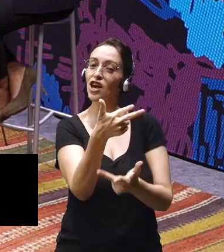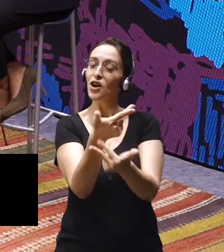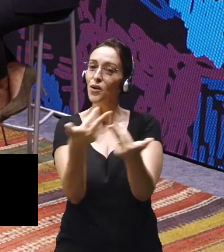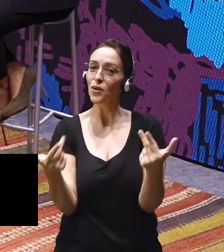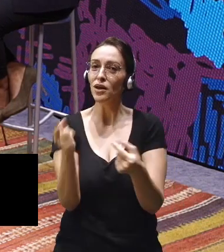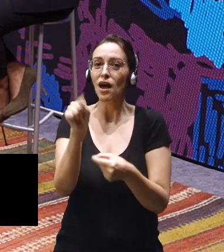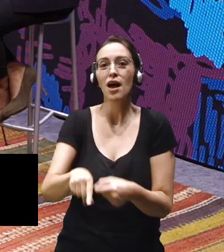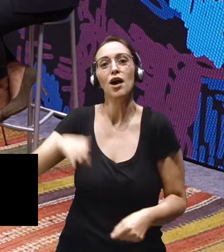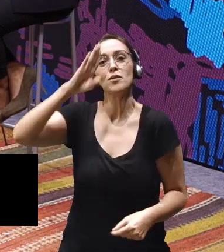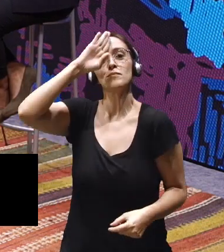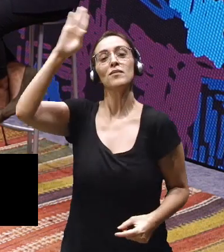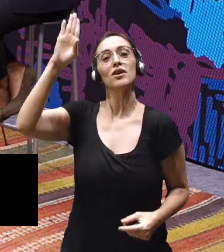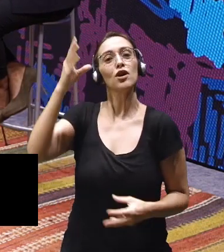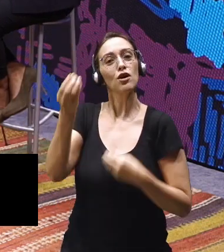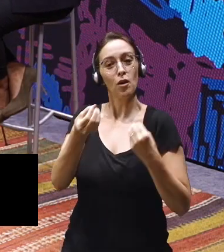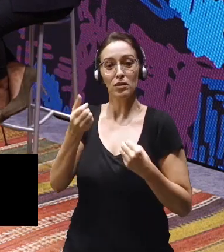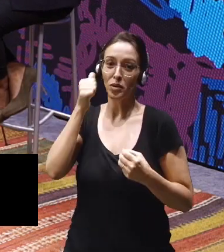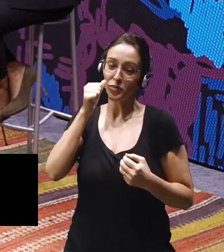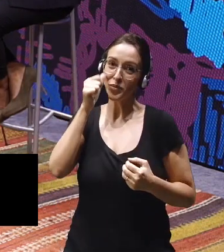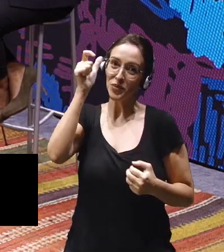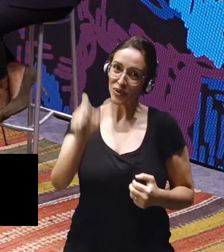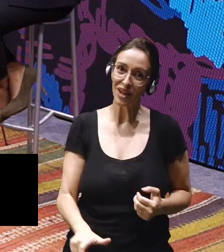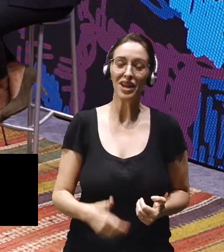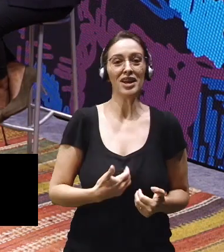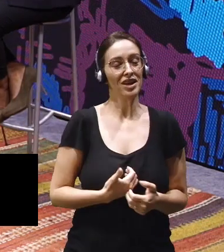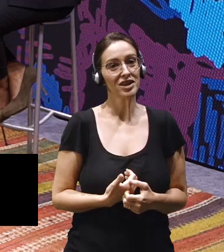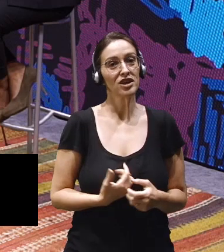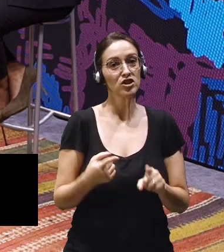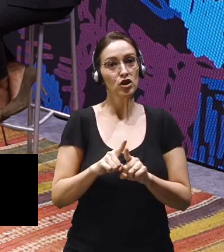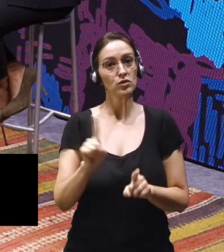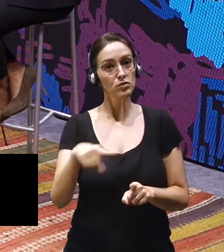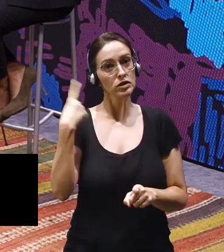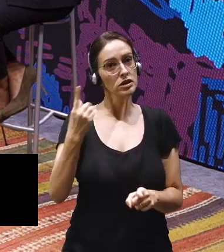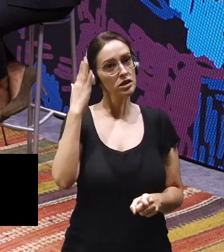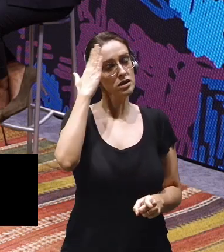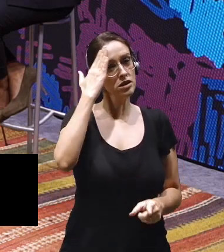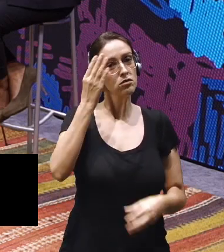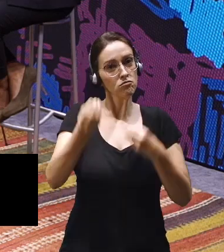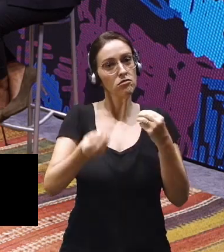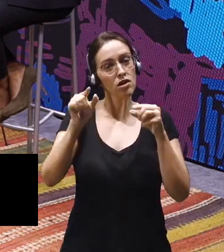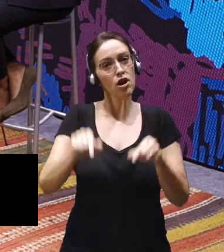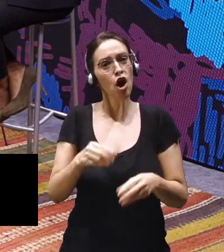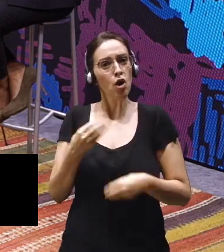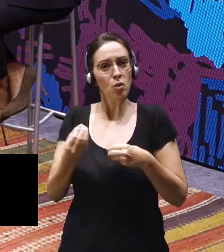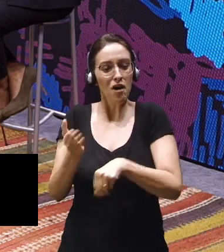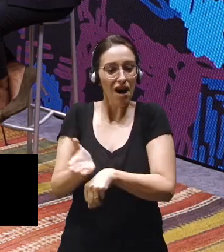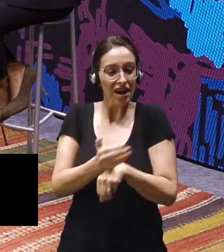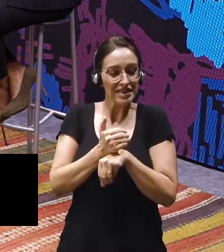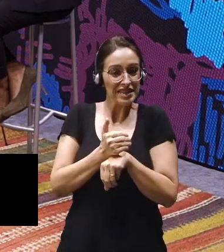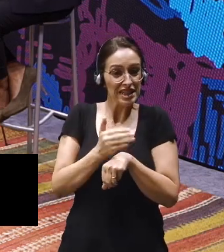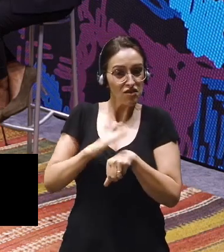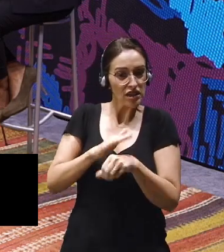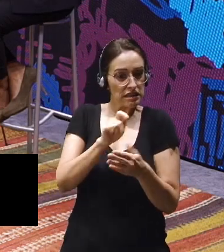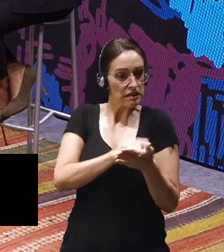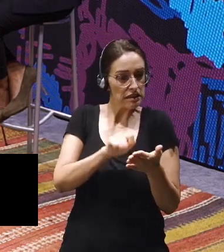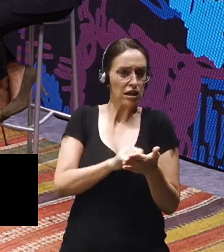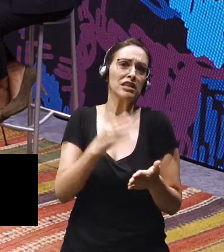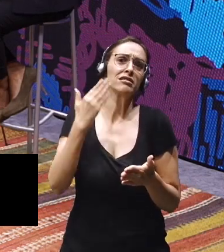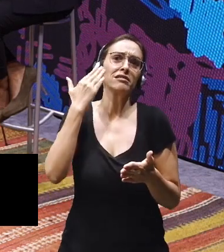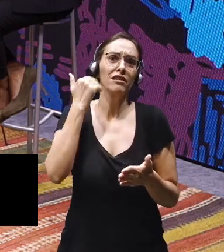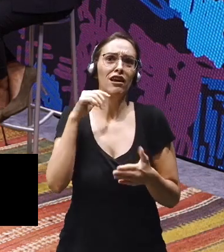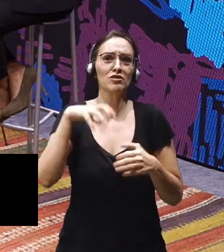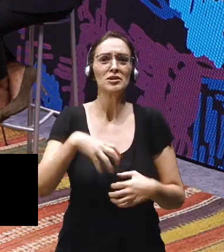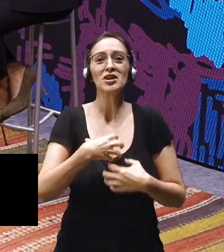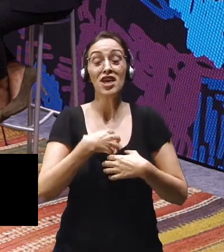females, we know it before we see it written down. And I want us to get